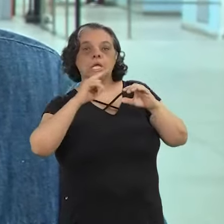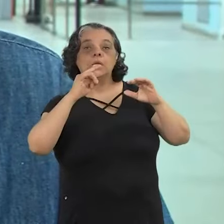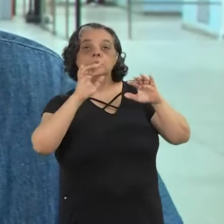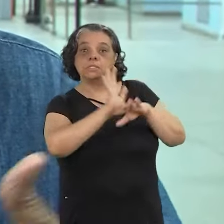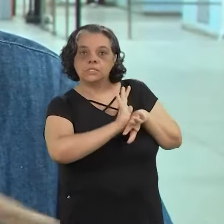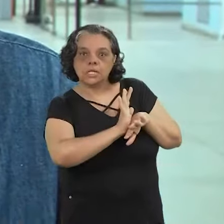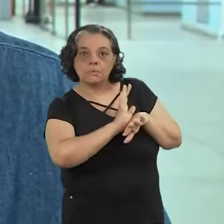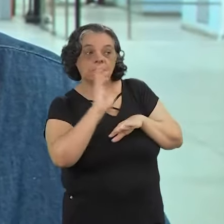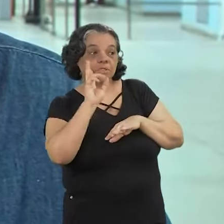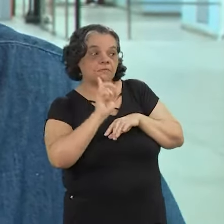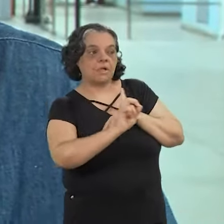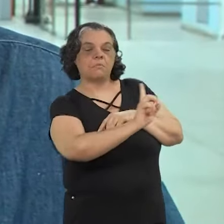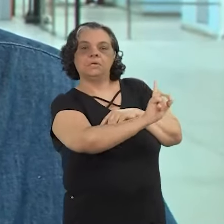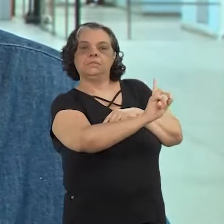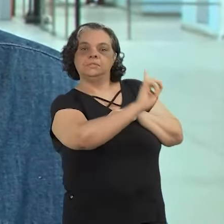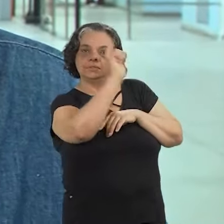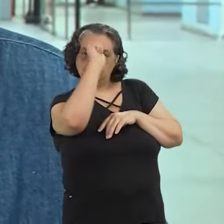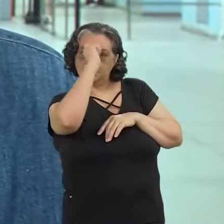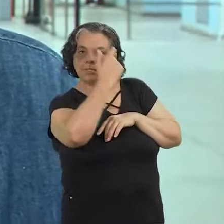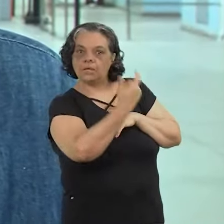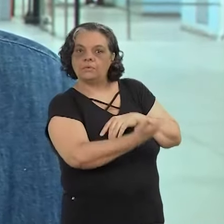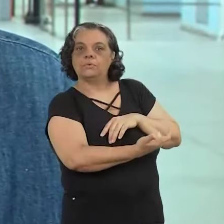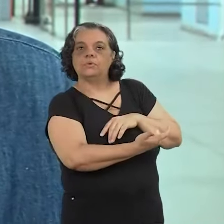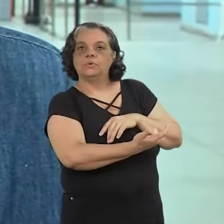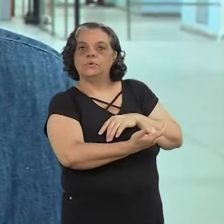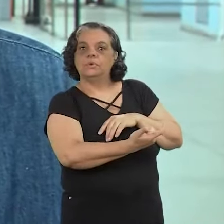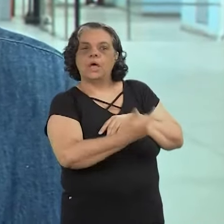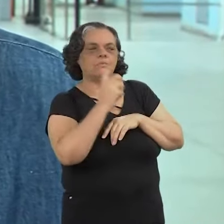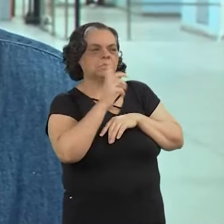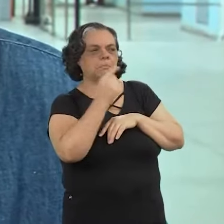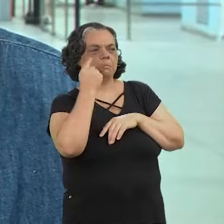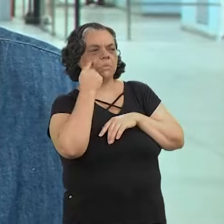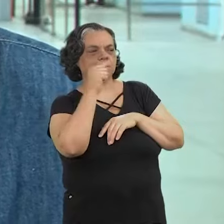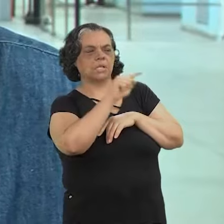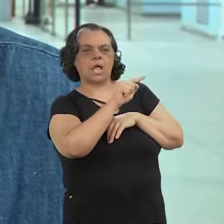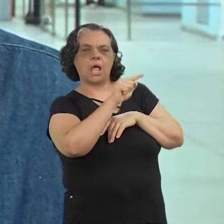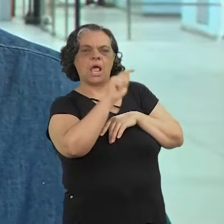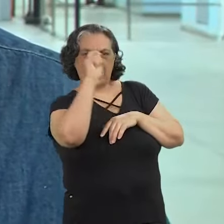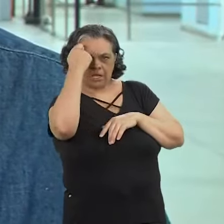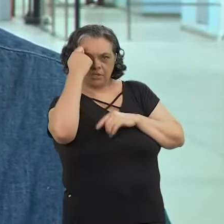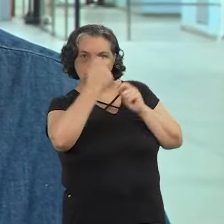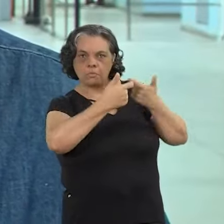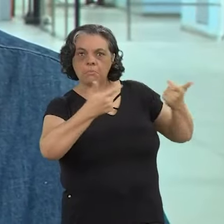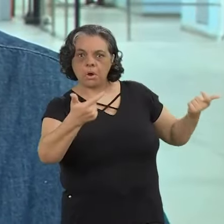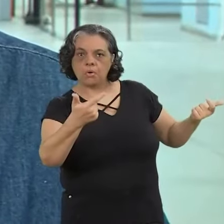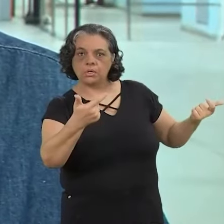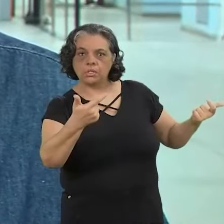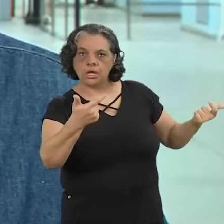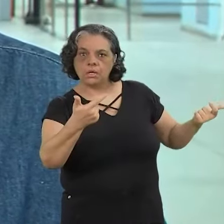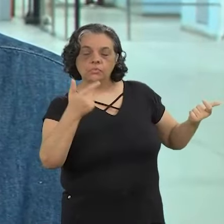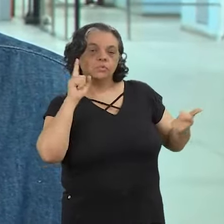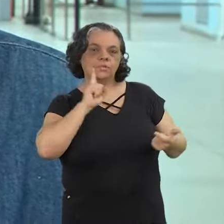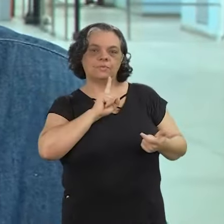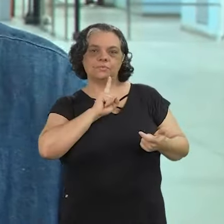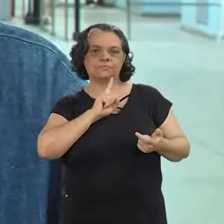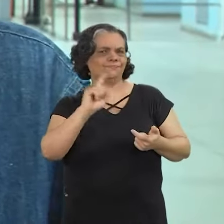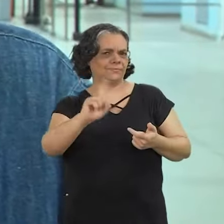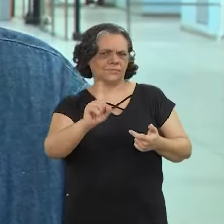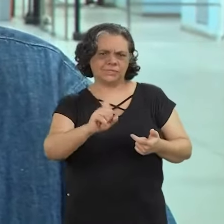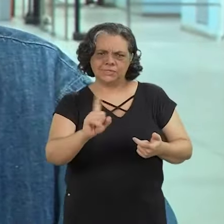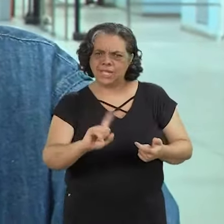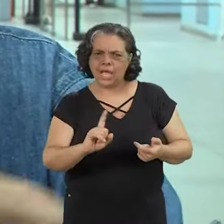você vê a presença dos negros na tela você pensa que os negros são maioria da Estados Unidos